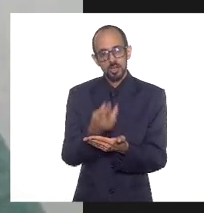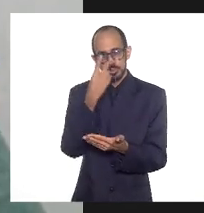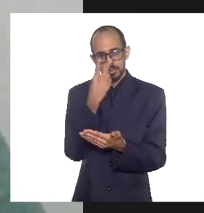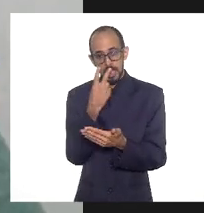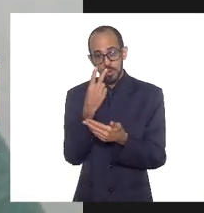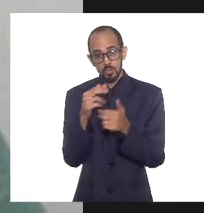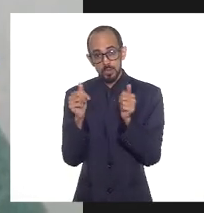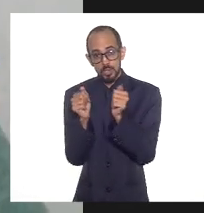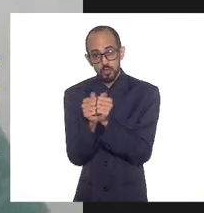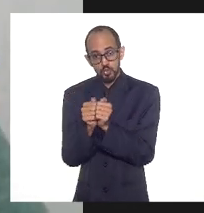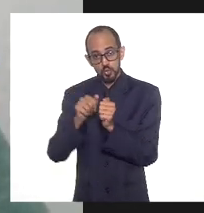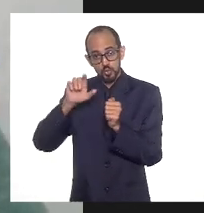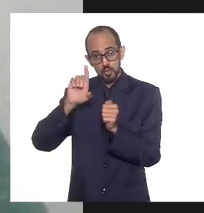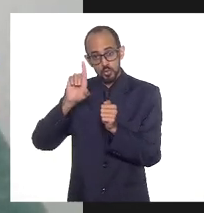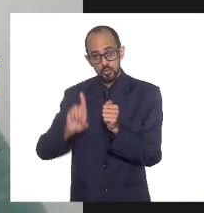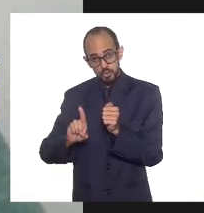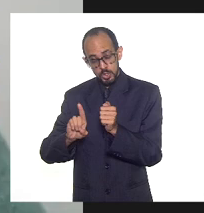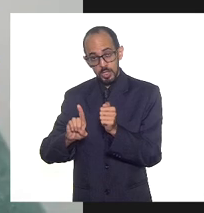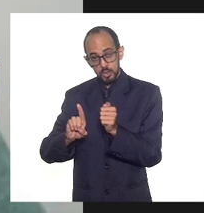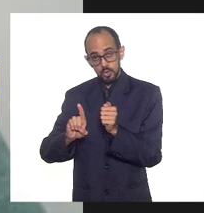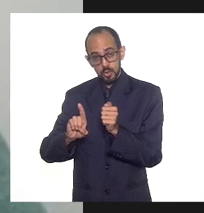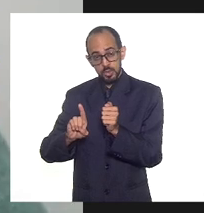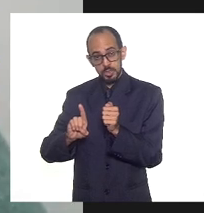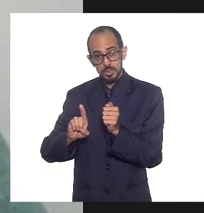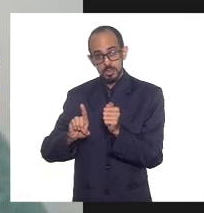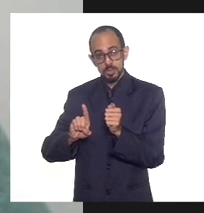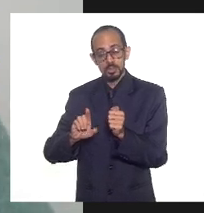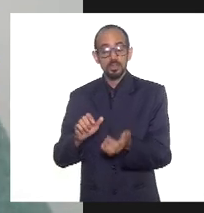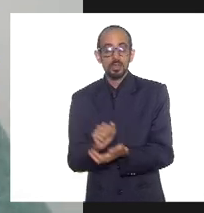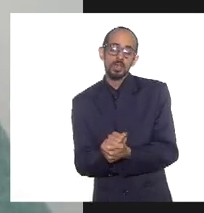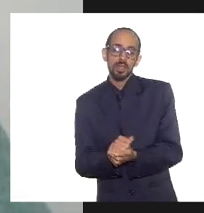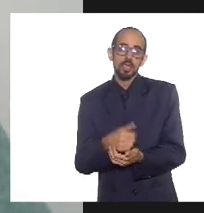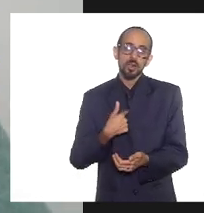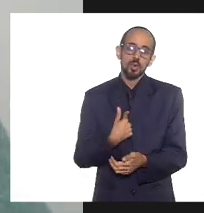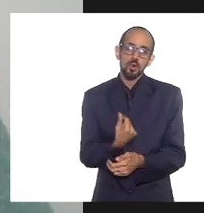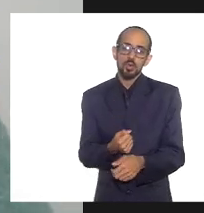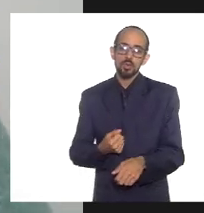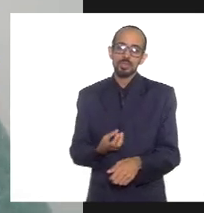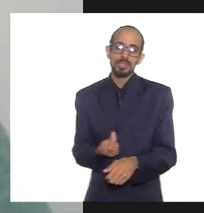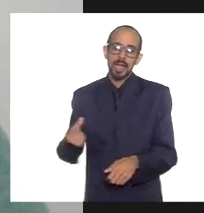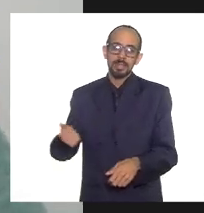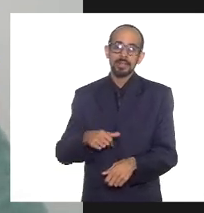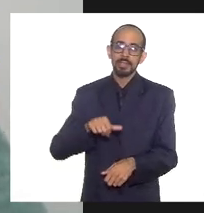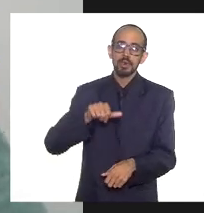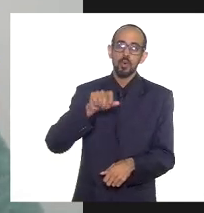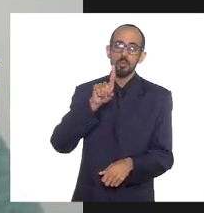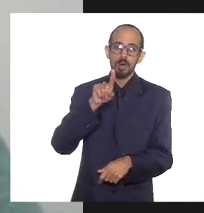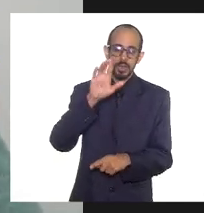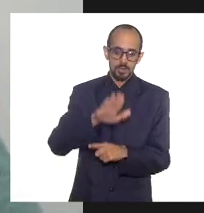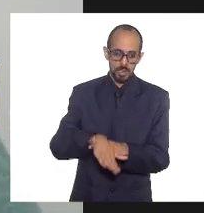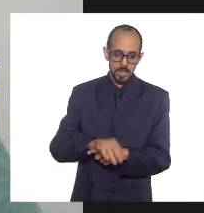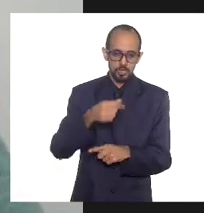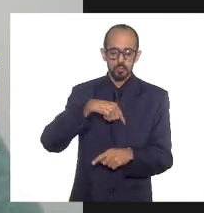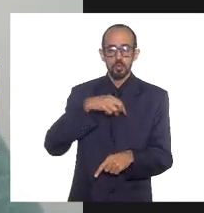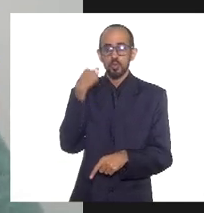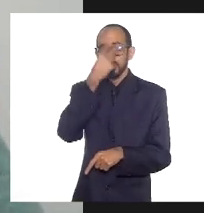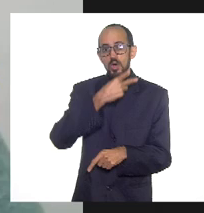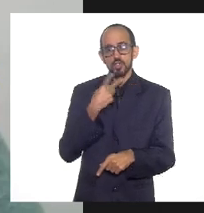Instituto, cheguei às 11 horas da manhã, saí às 13 horas, por 2 horas conheci todo o